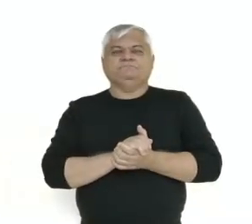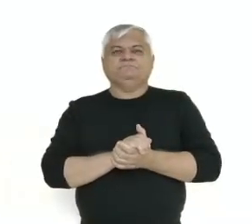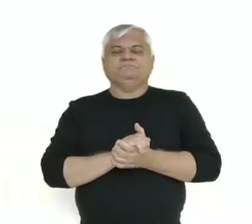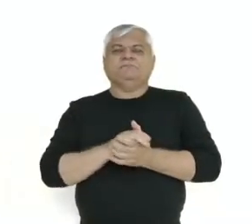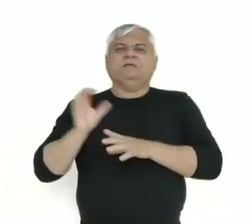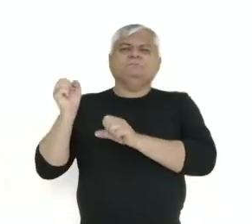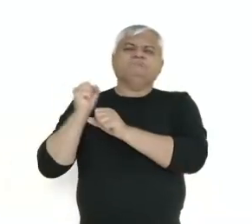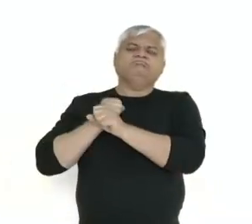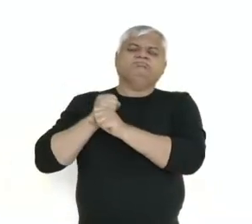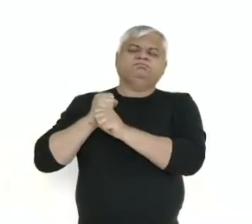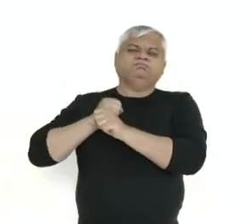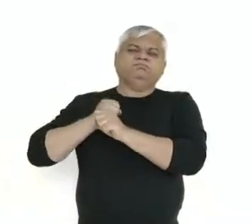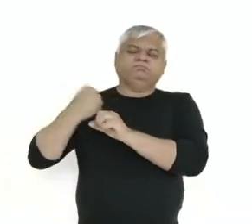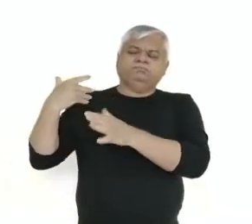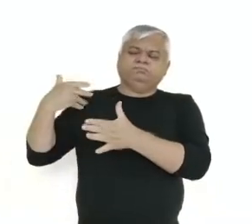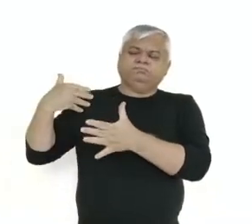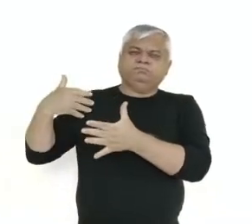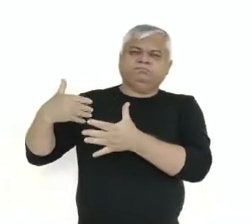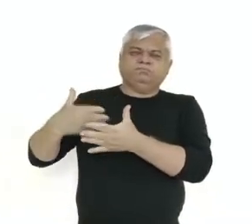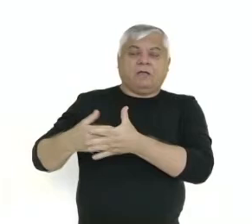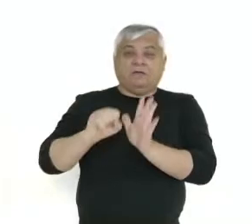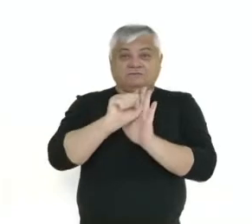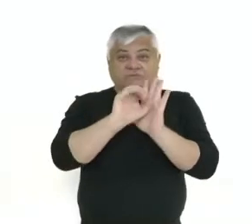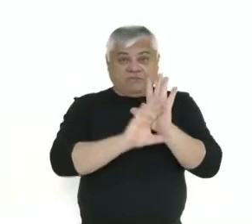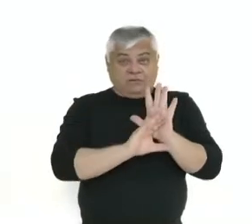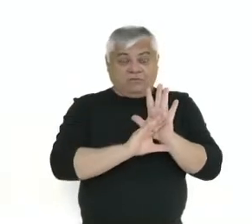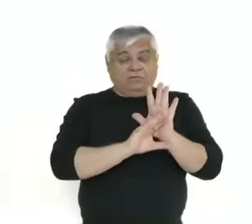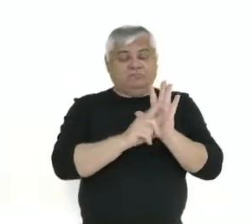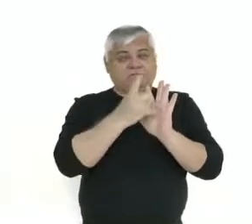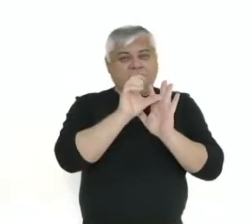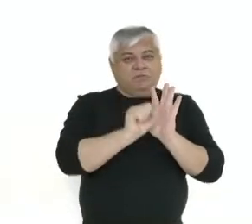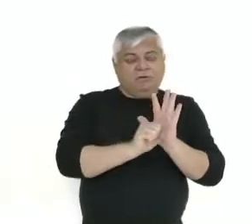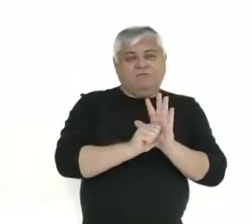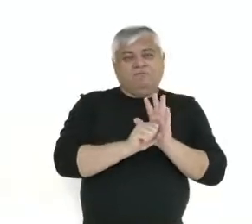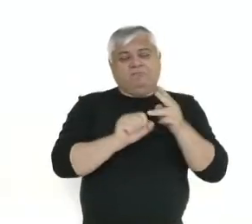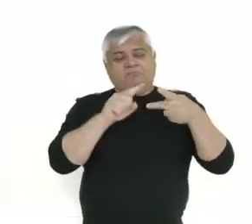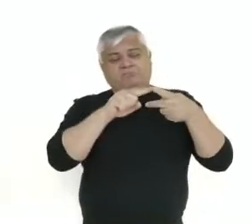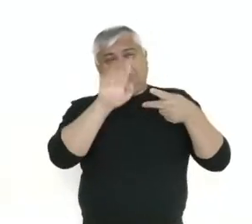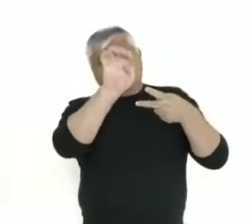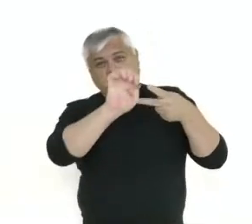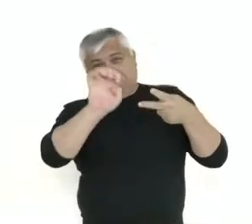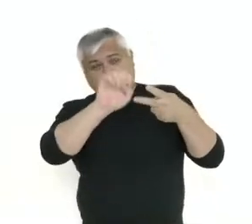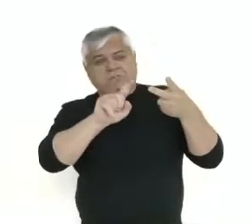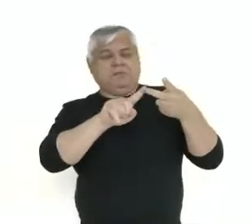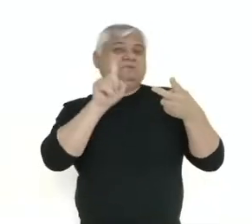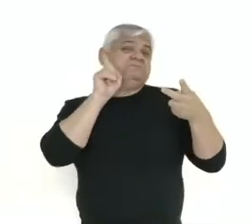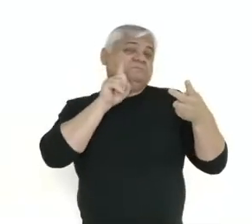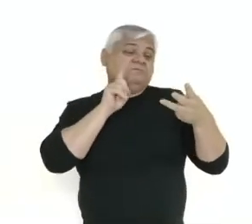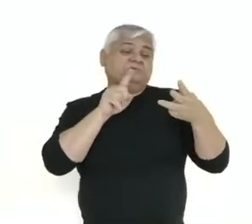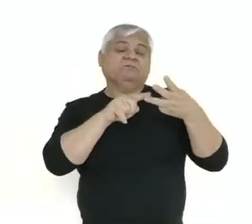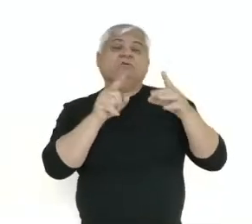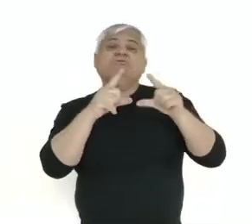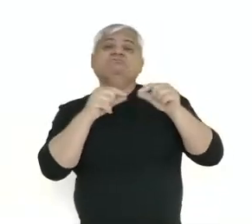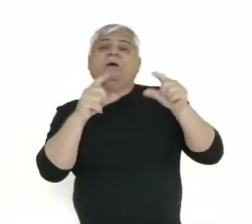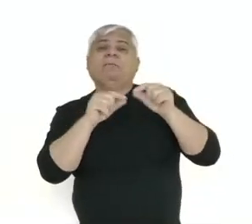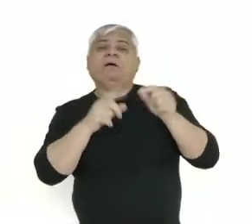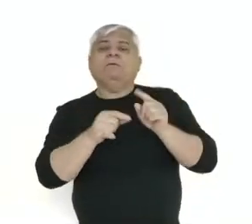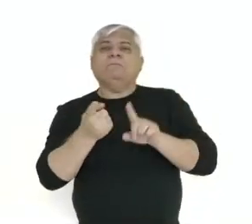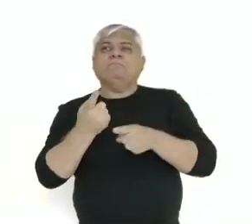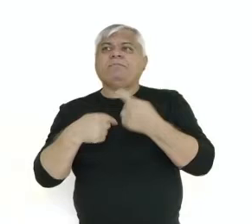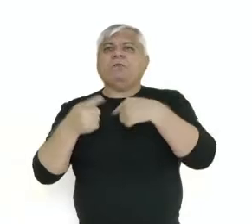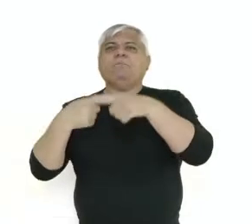do século XIX, na Europa, nos Estados Unidos e no Japão, verificou-se um grande desenvolvimento